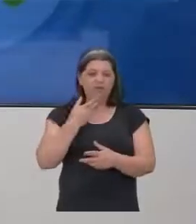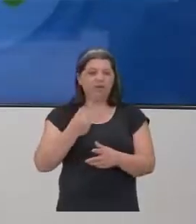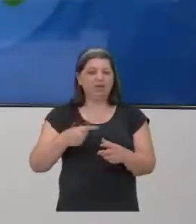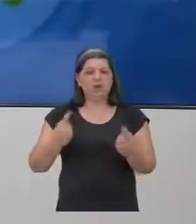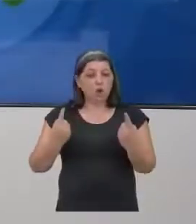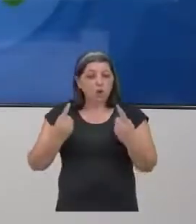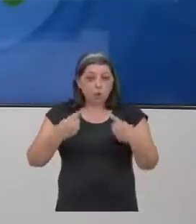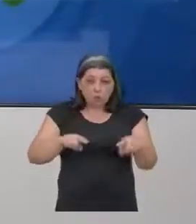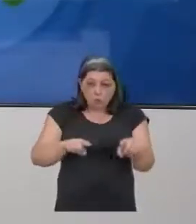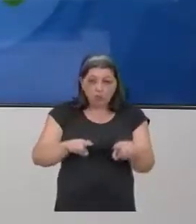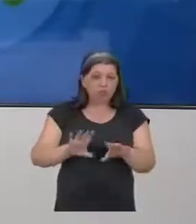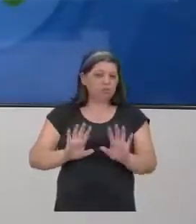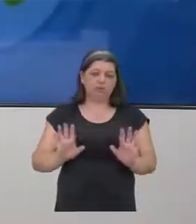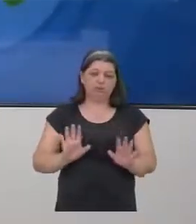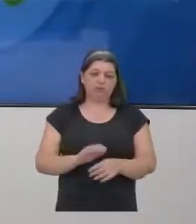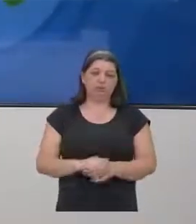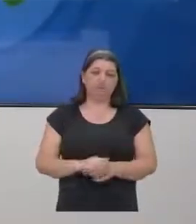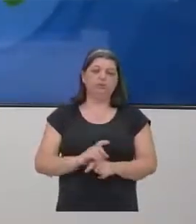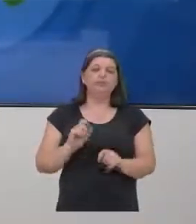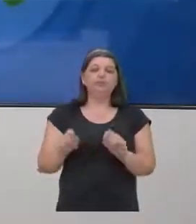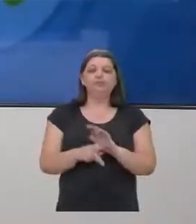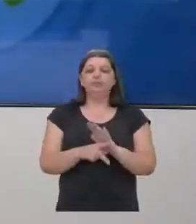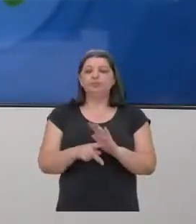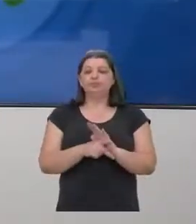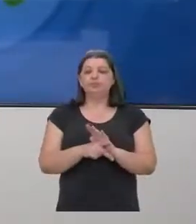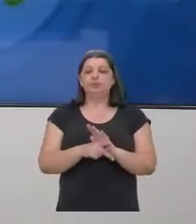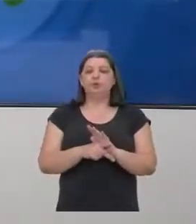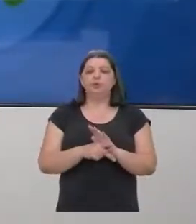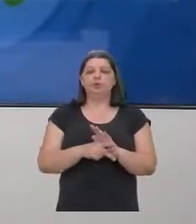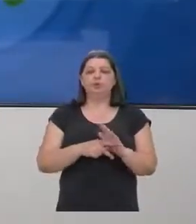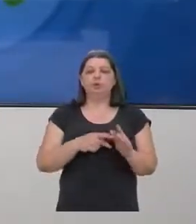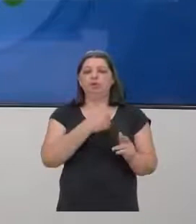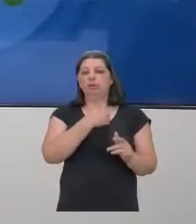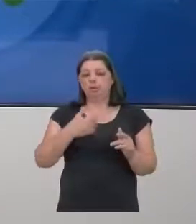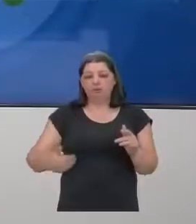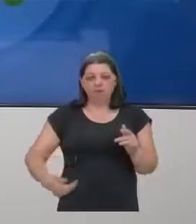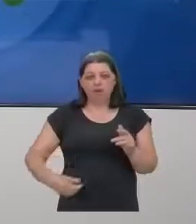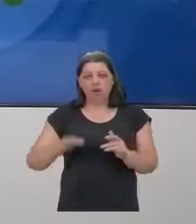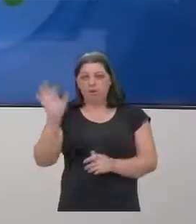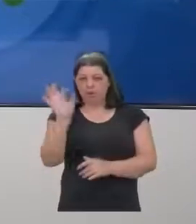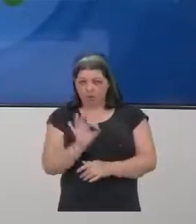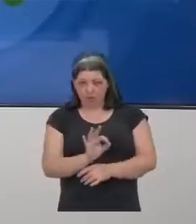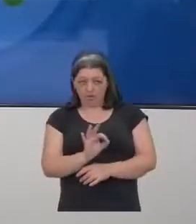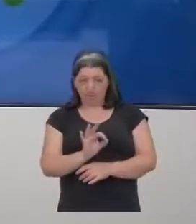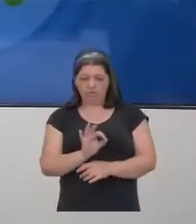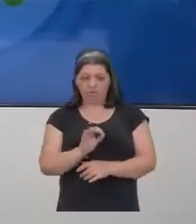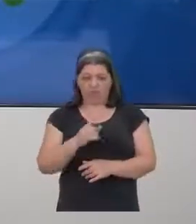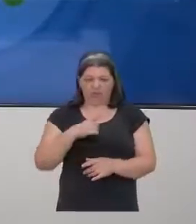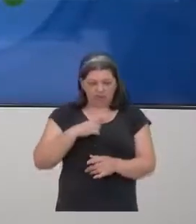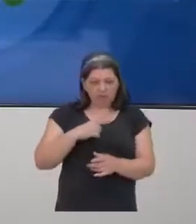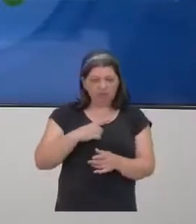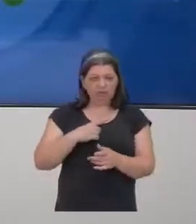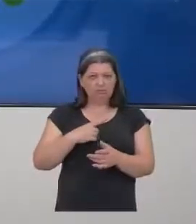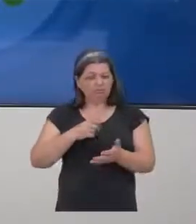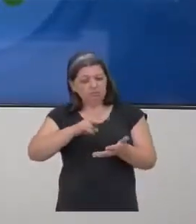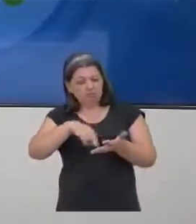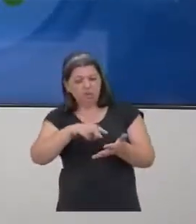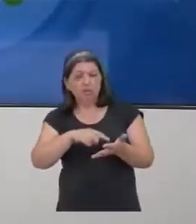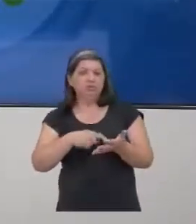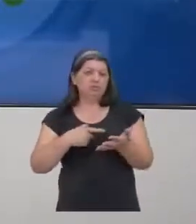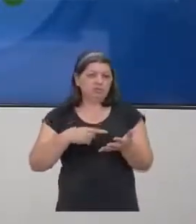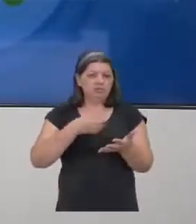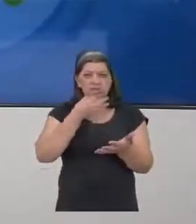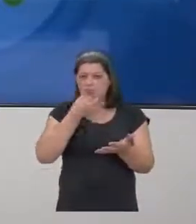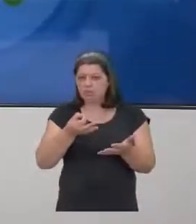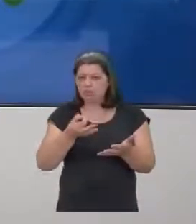é aprovada. A questão a política de cotas tem colaborado? Pelo seu ponto de vista, pelas suas leituras. Ah, mas